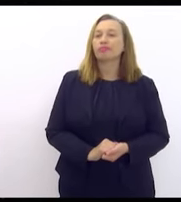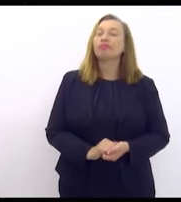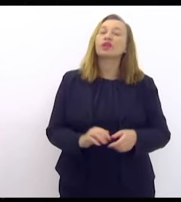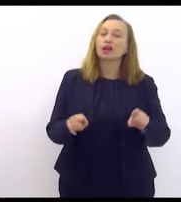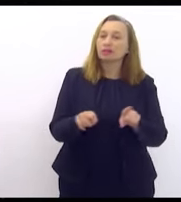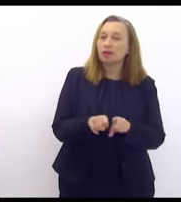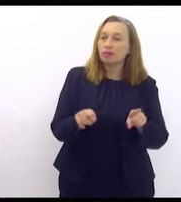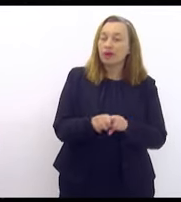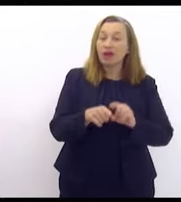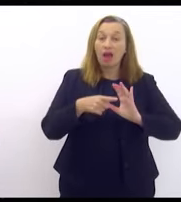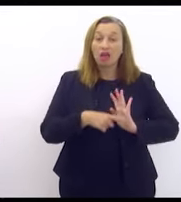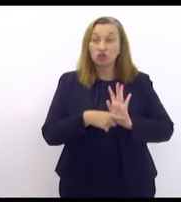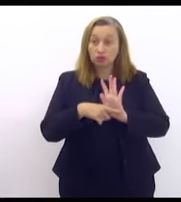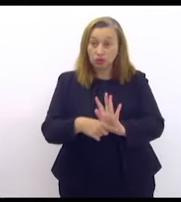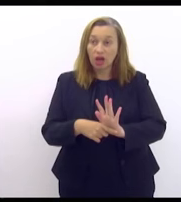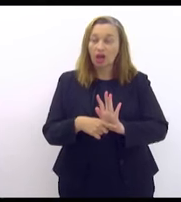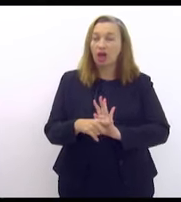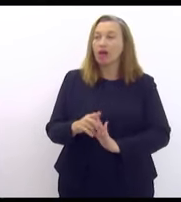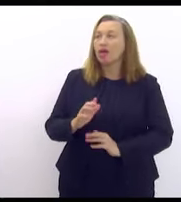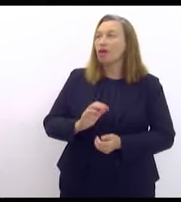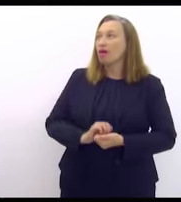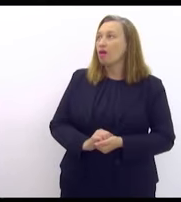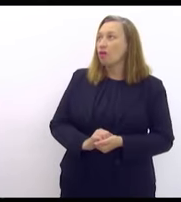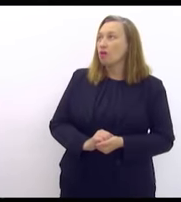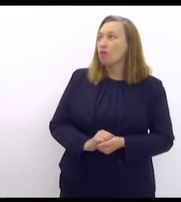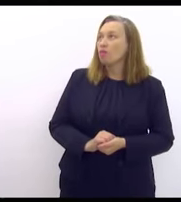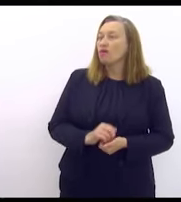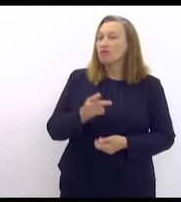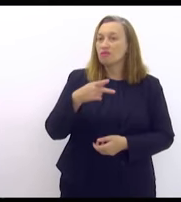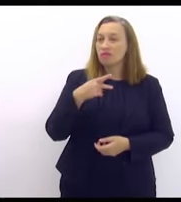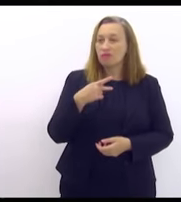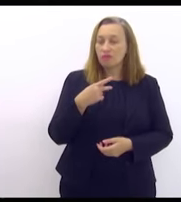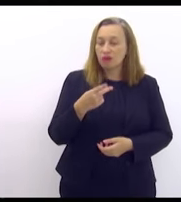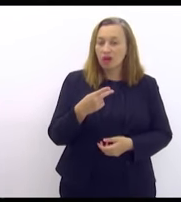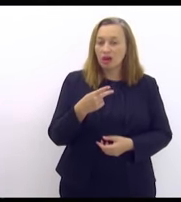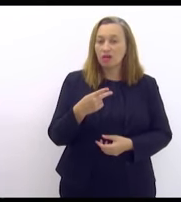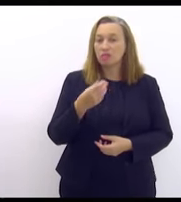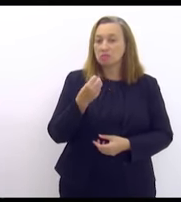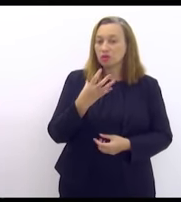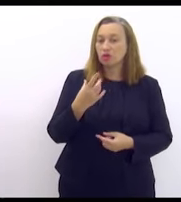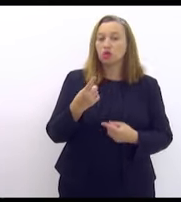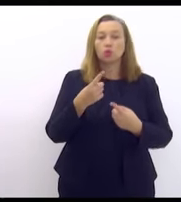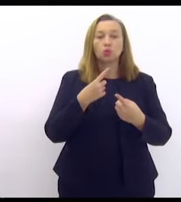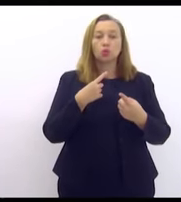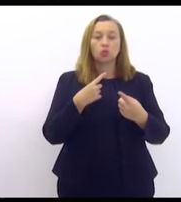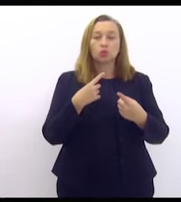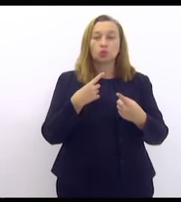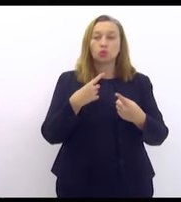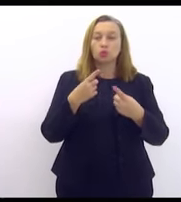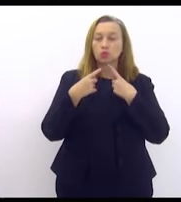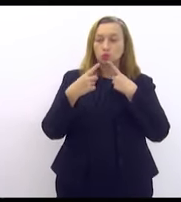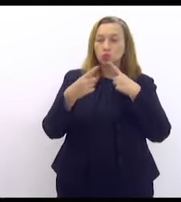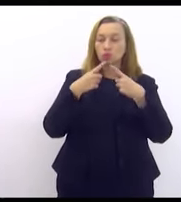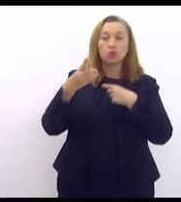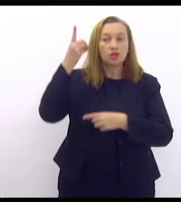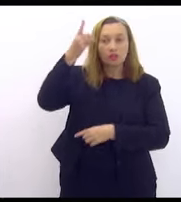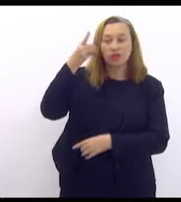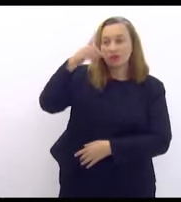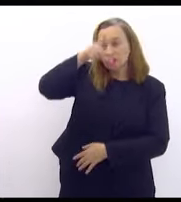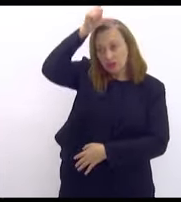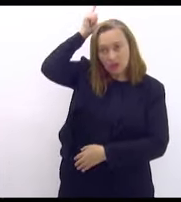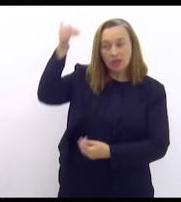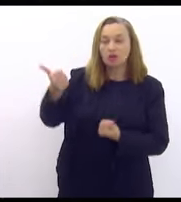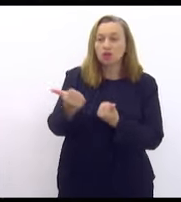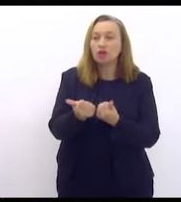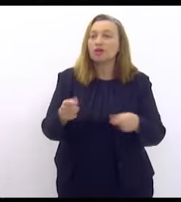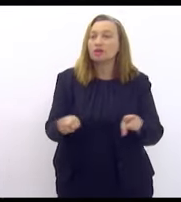também contribuir, e essa é uma fala muito presente nos discursos do deputado Luiz Paulo, na tentativa de contribuir